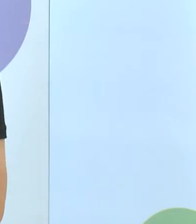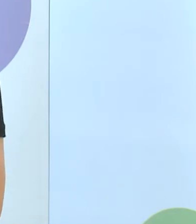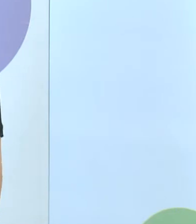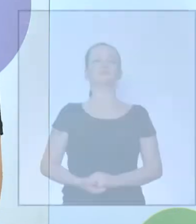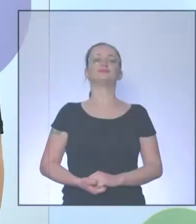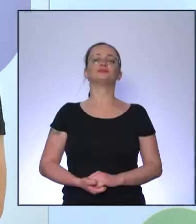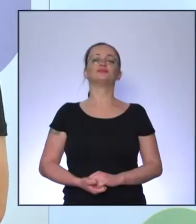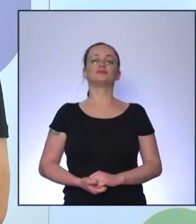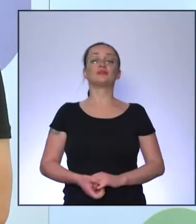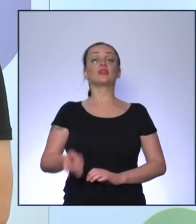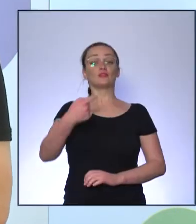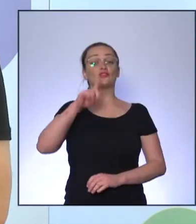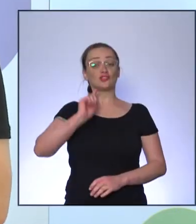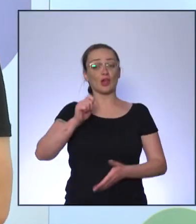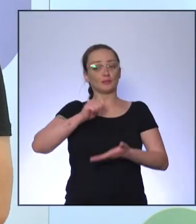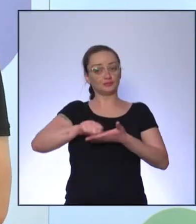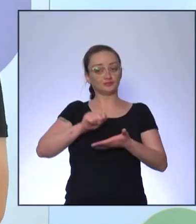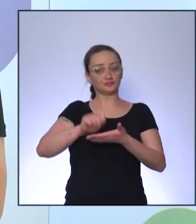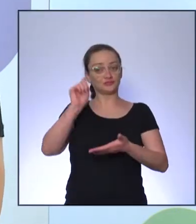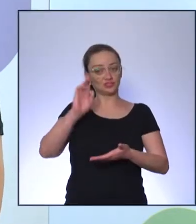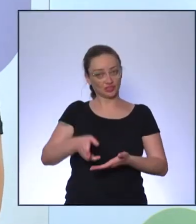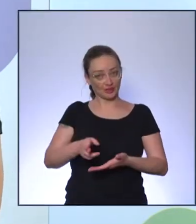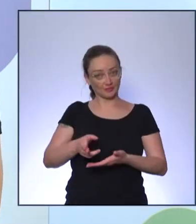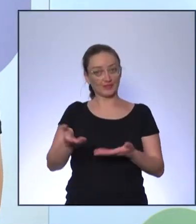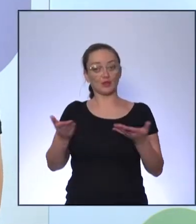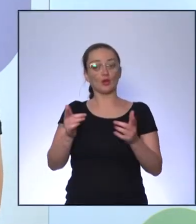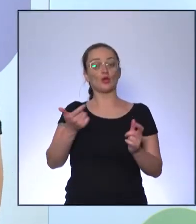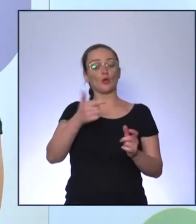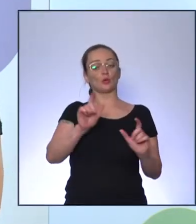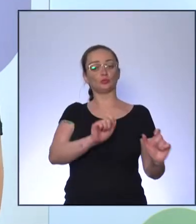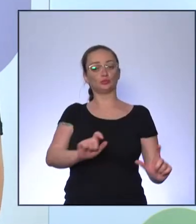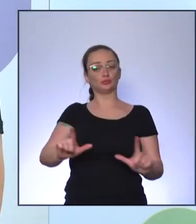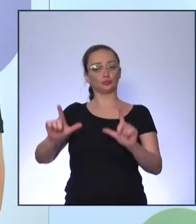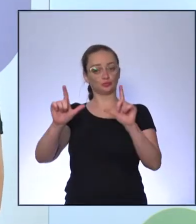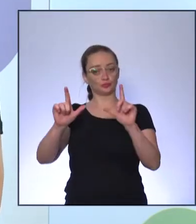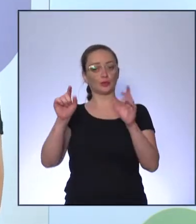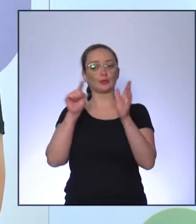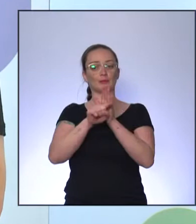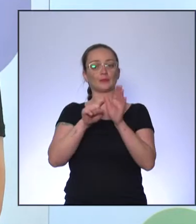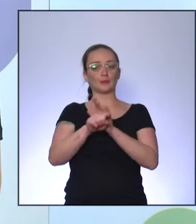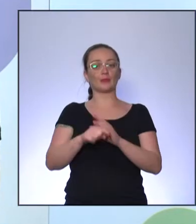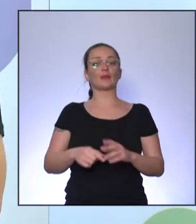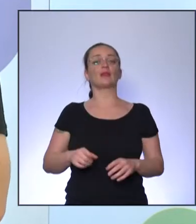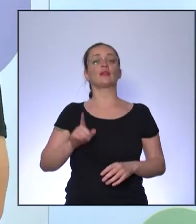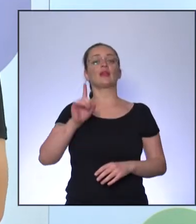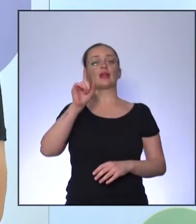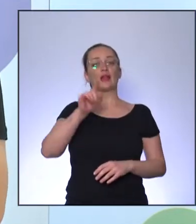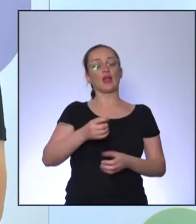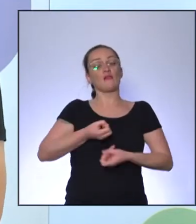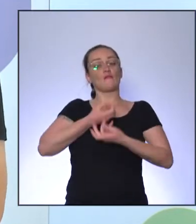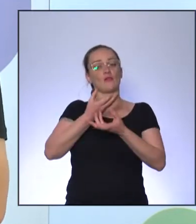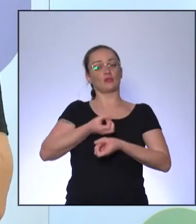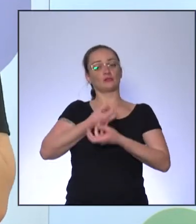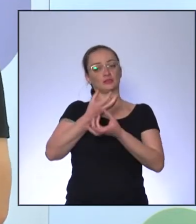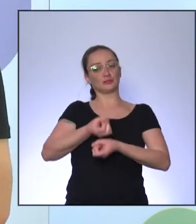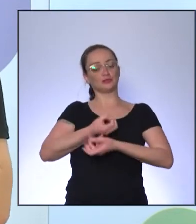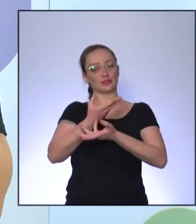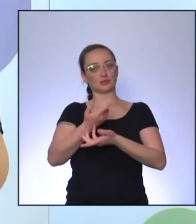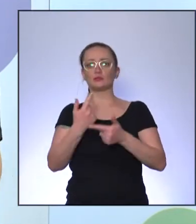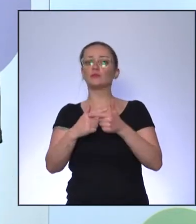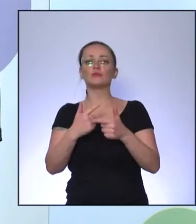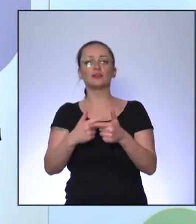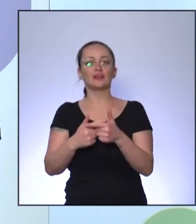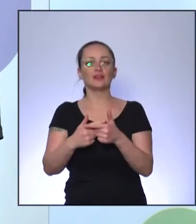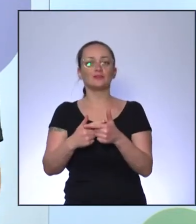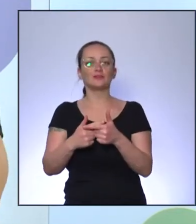Agora que vocês marcaram, a gente vai para uma próxima tela da enquete, que é exatamente informações. Por quê?